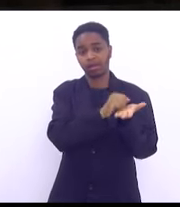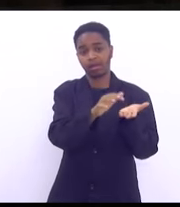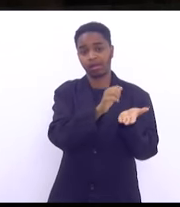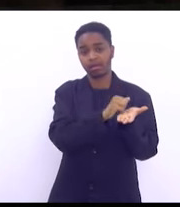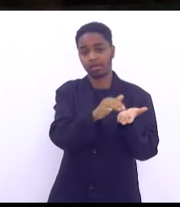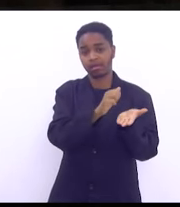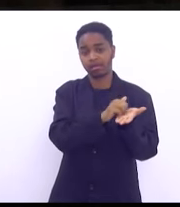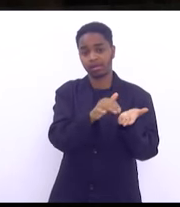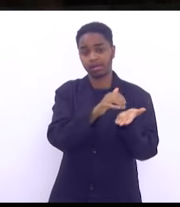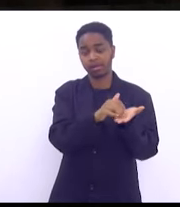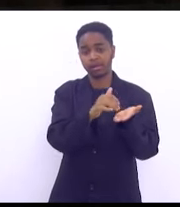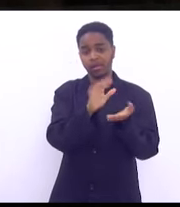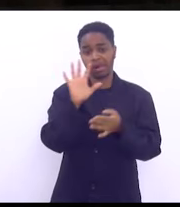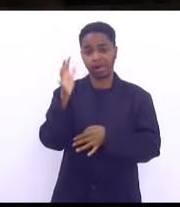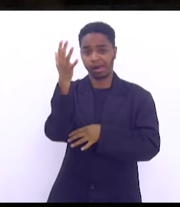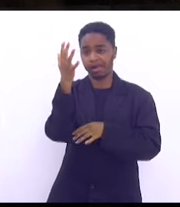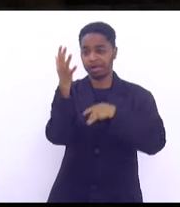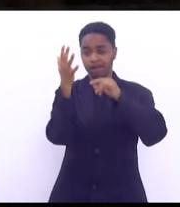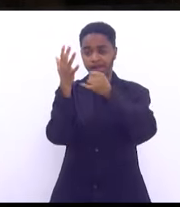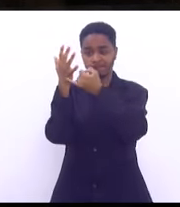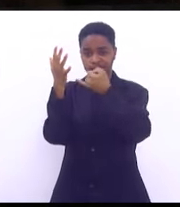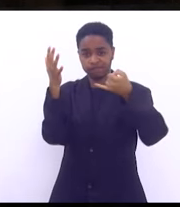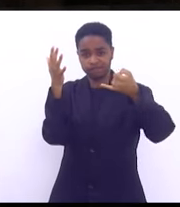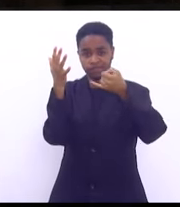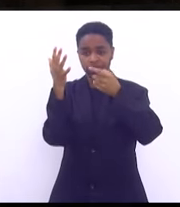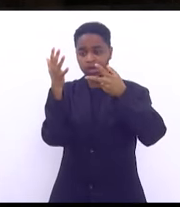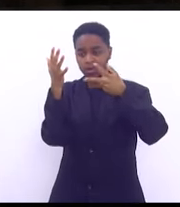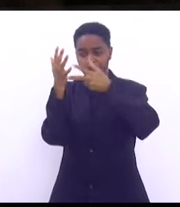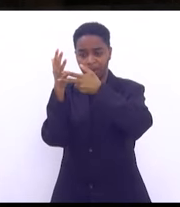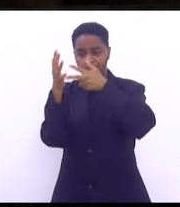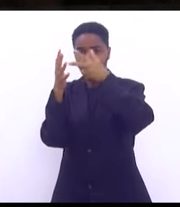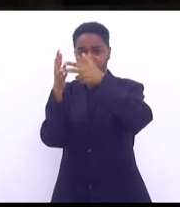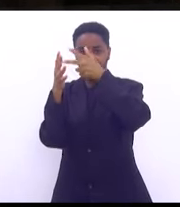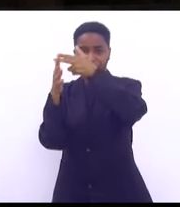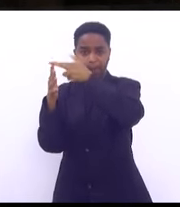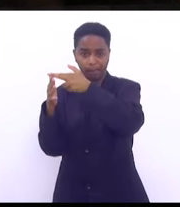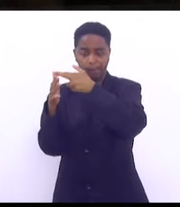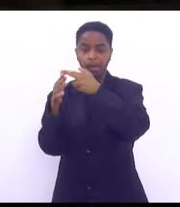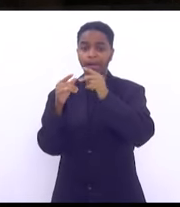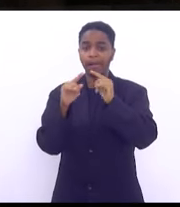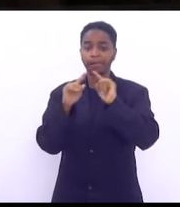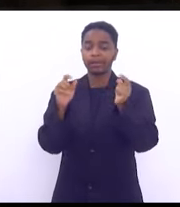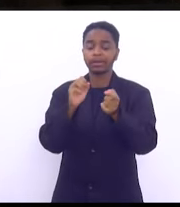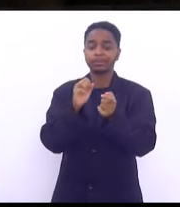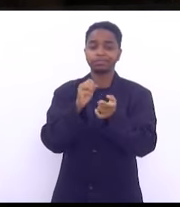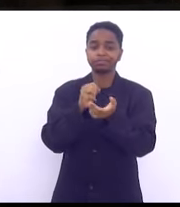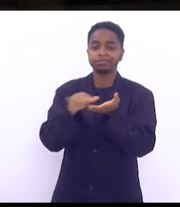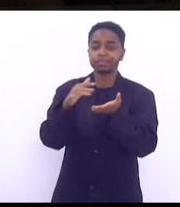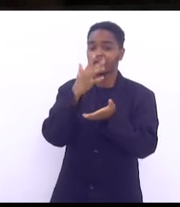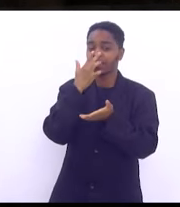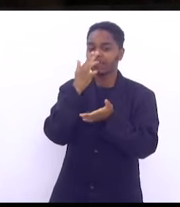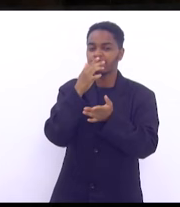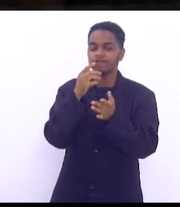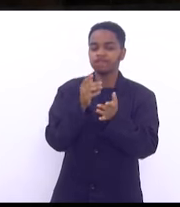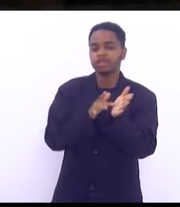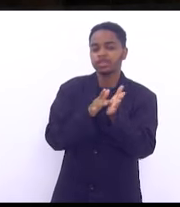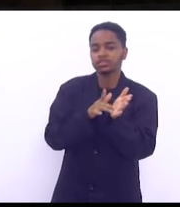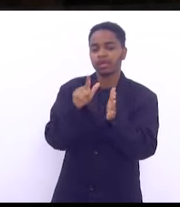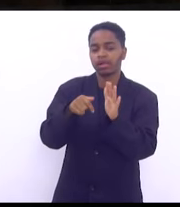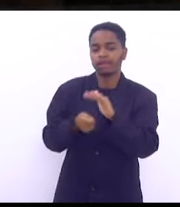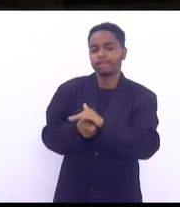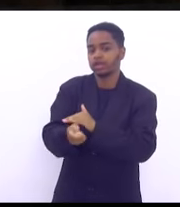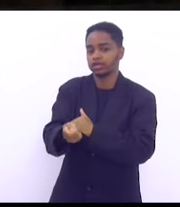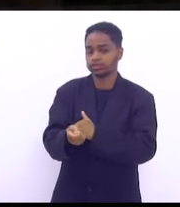de poda, né, que é o carro, o funcionário, a serra, etc., etc., como fosse despesa de investimento. Né?